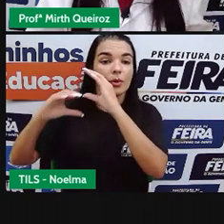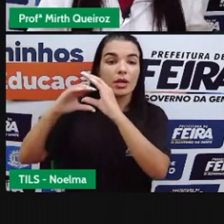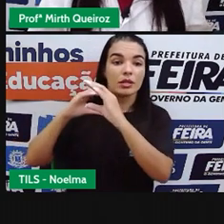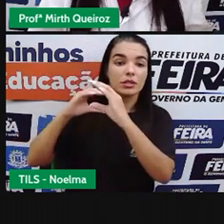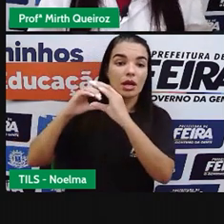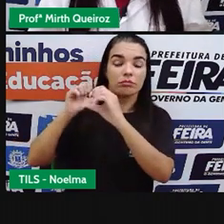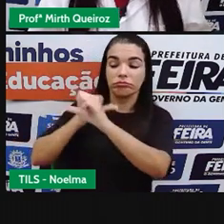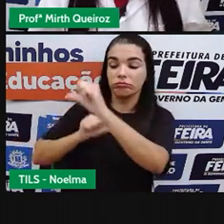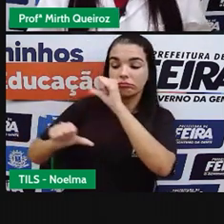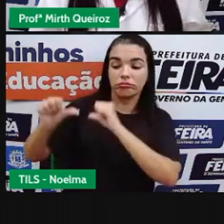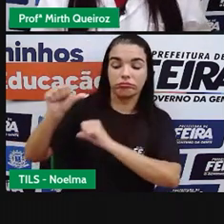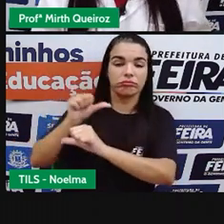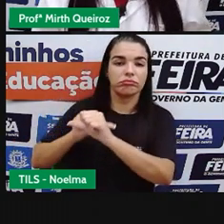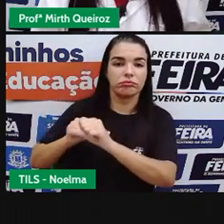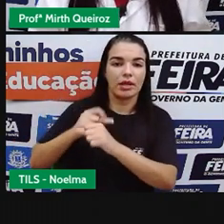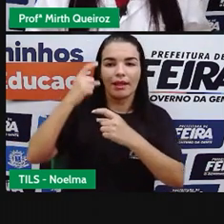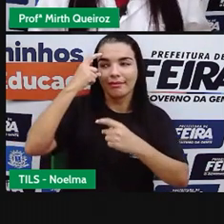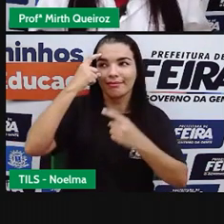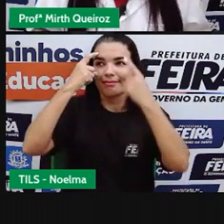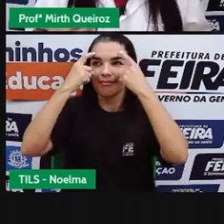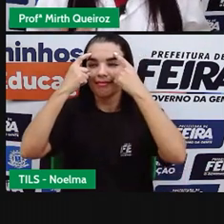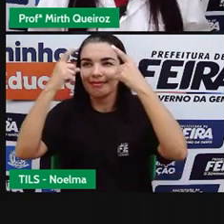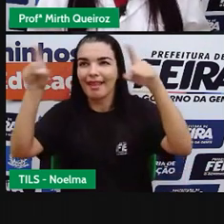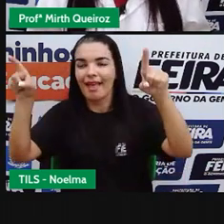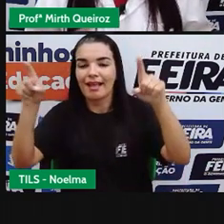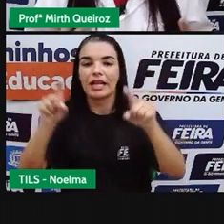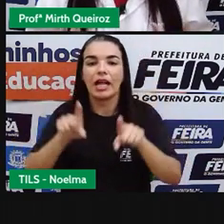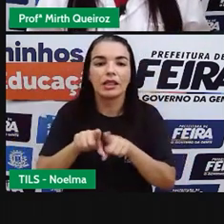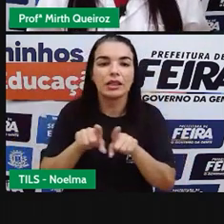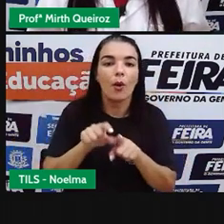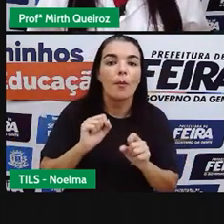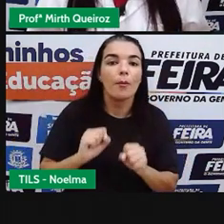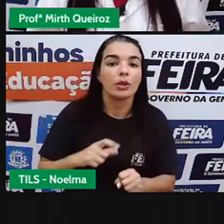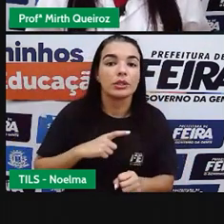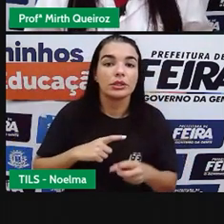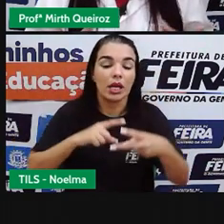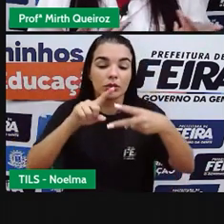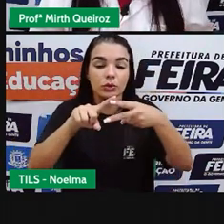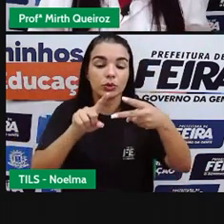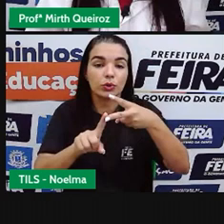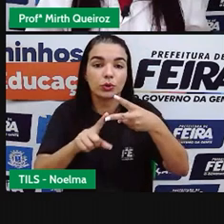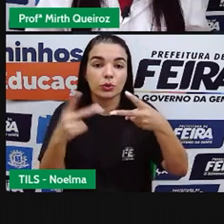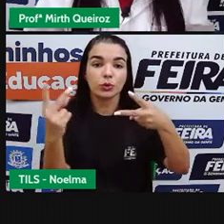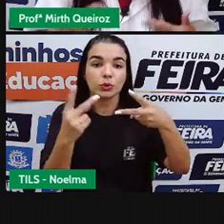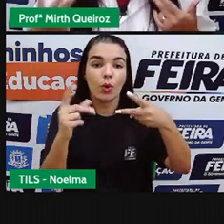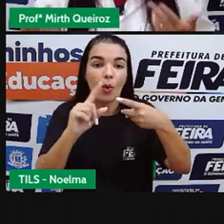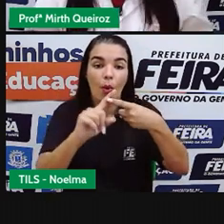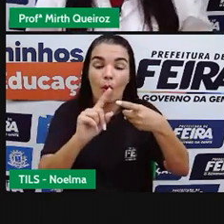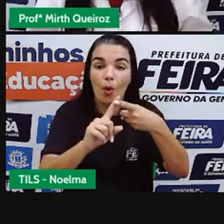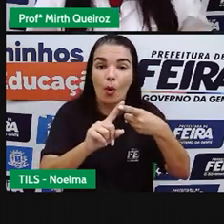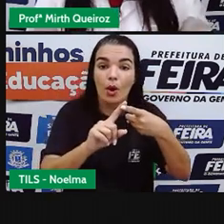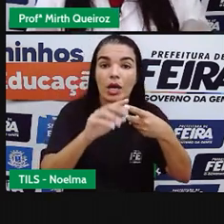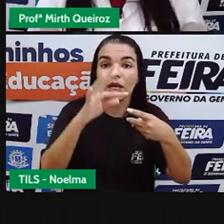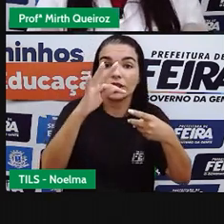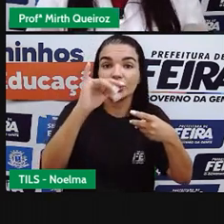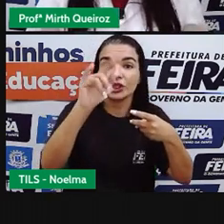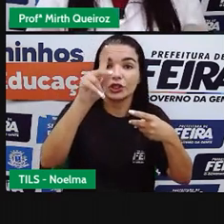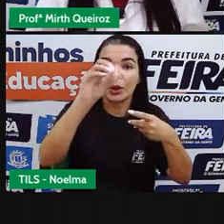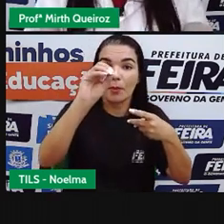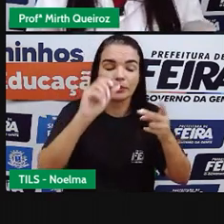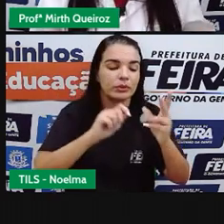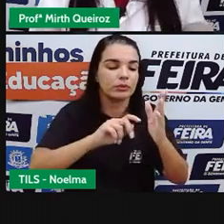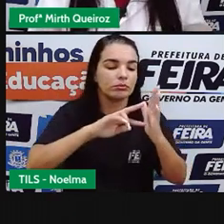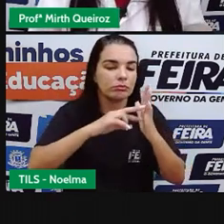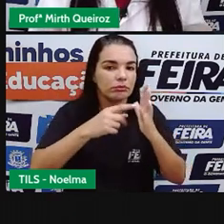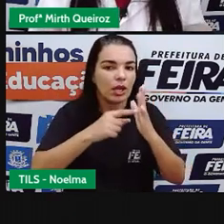de comunicação. E esse discurso, ele pode ser classificado em dois tipos. Ele pode acontecer de duas